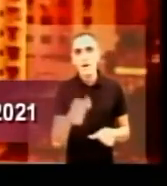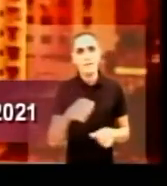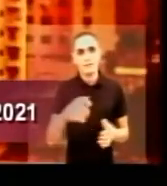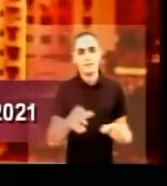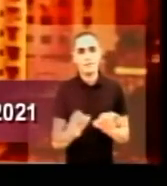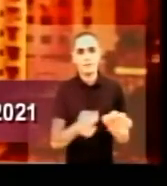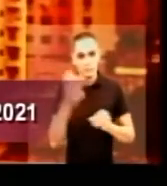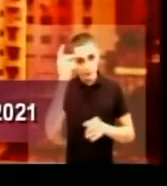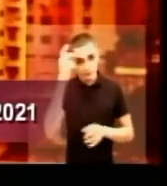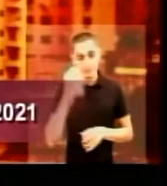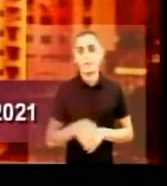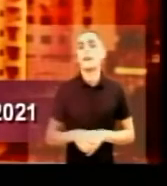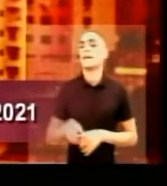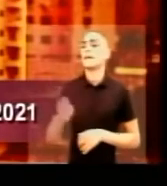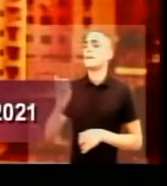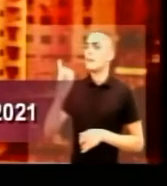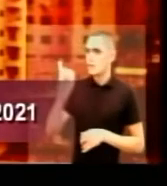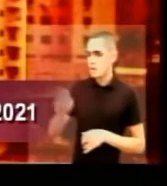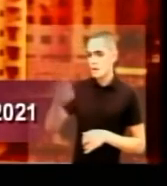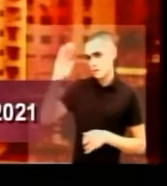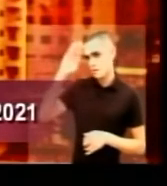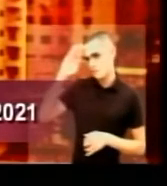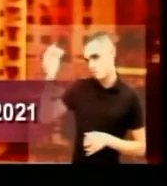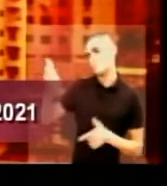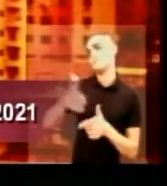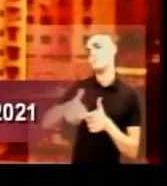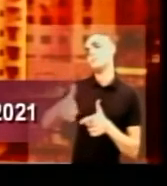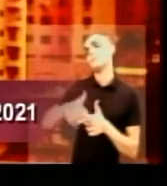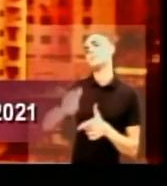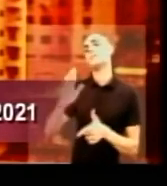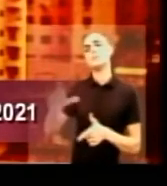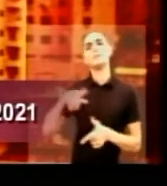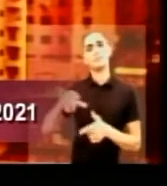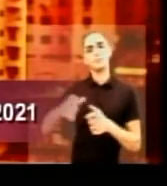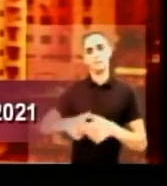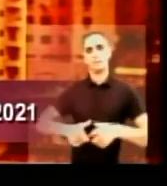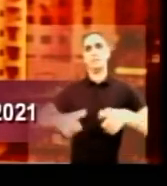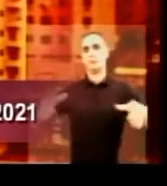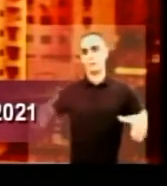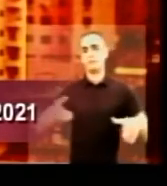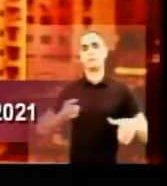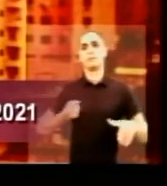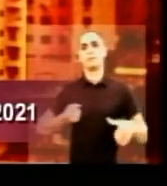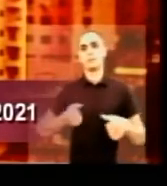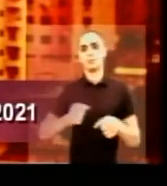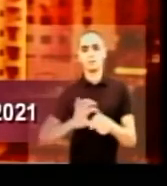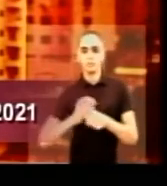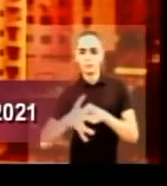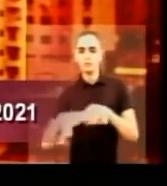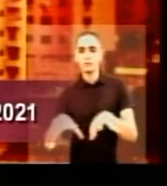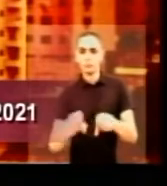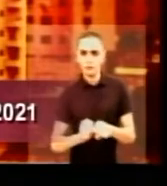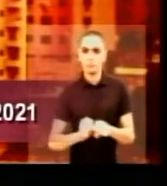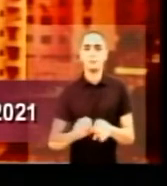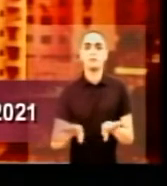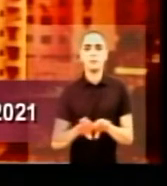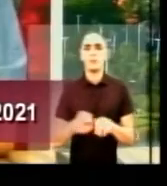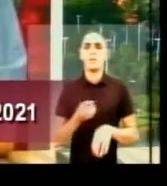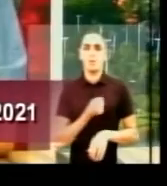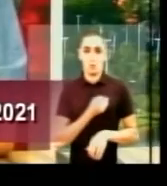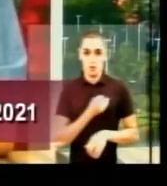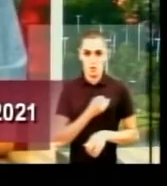aí, lógico, nós tivemos um aumento do número de casos, aumento do número de óbitos, mas o principal